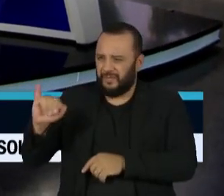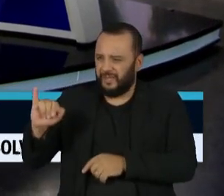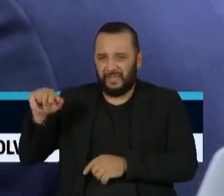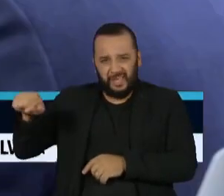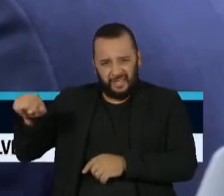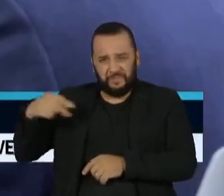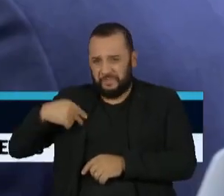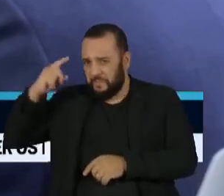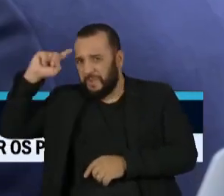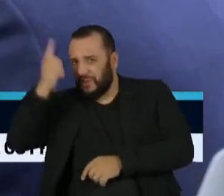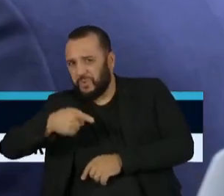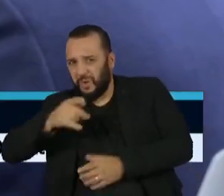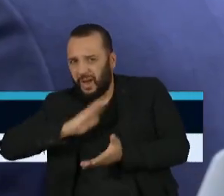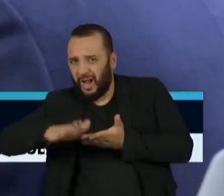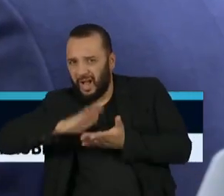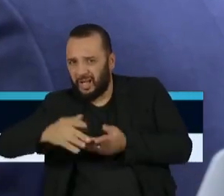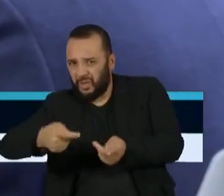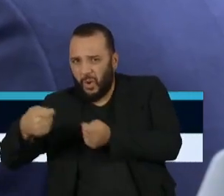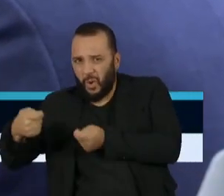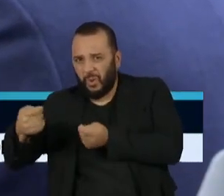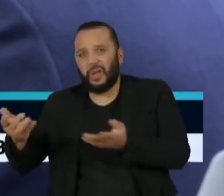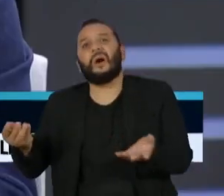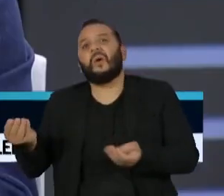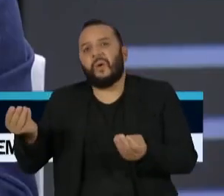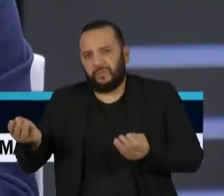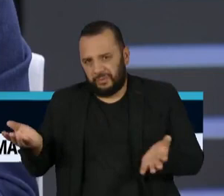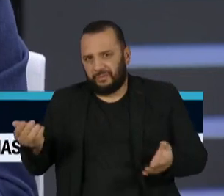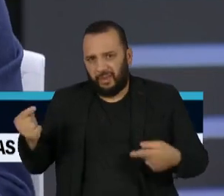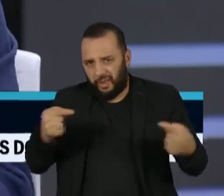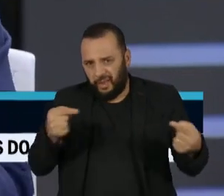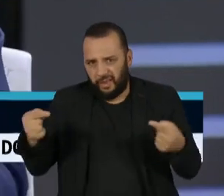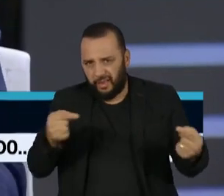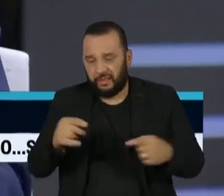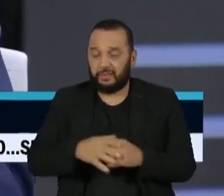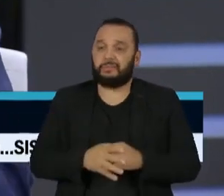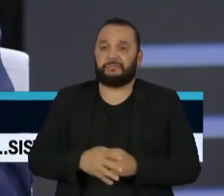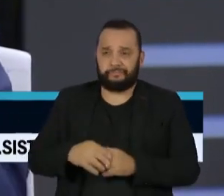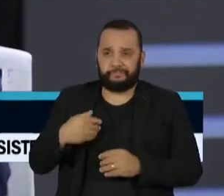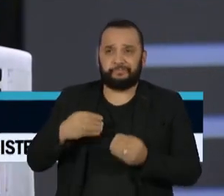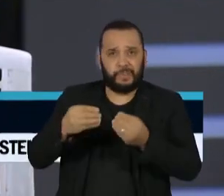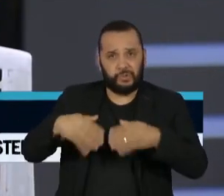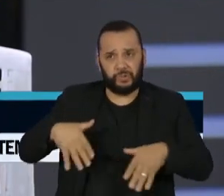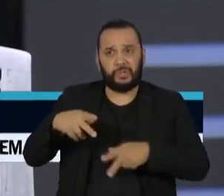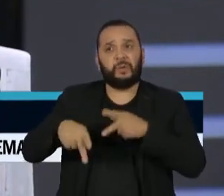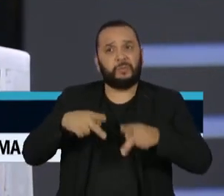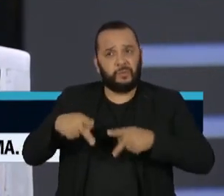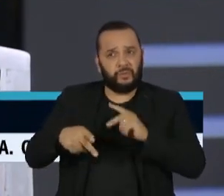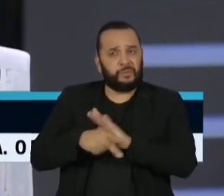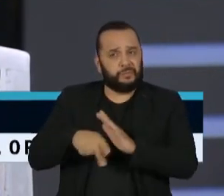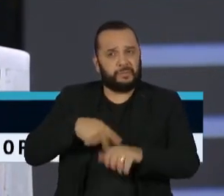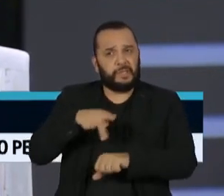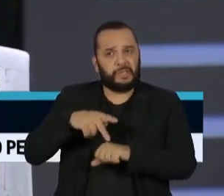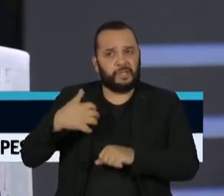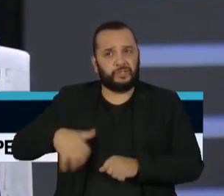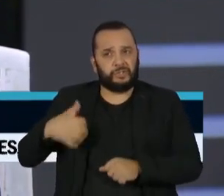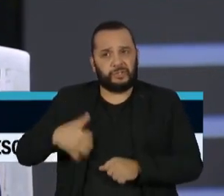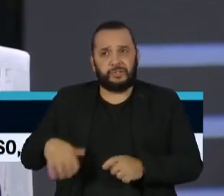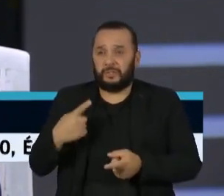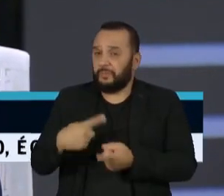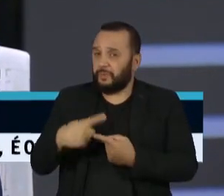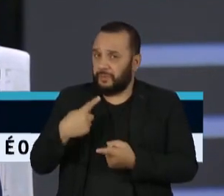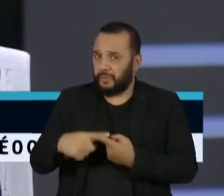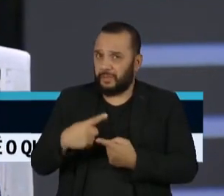ser mais prejudicial do que benéfico? É mais prejudicial para a população argentina, porque o pacote